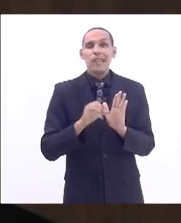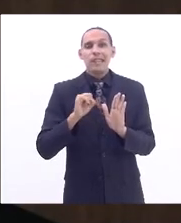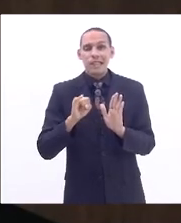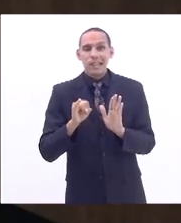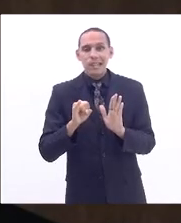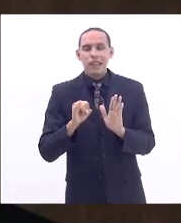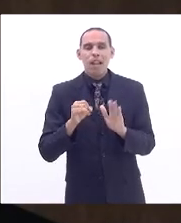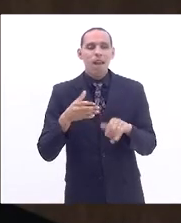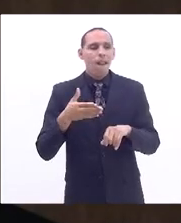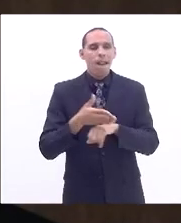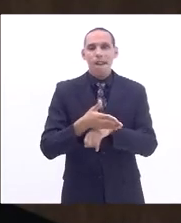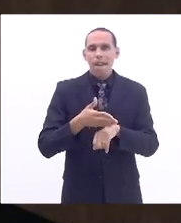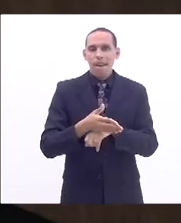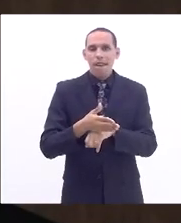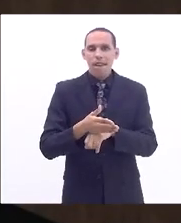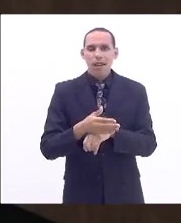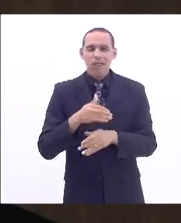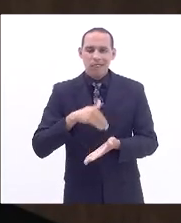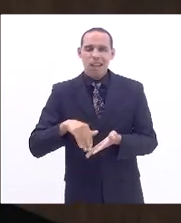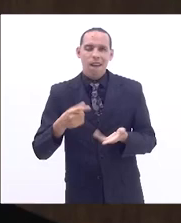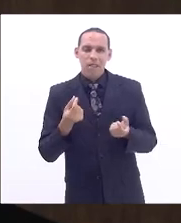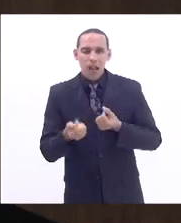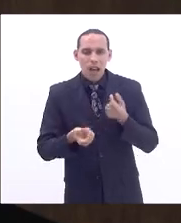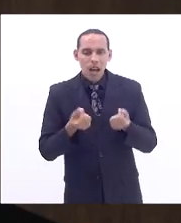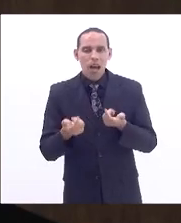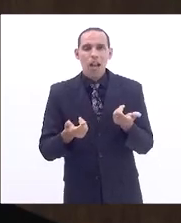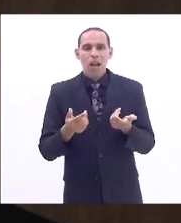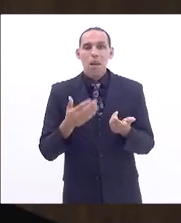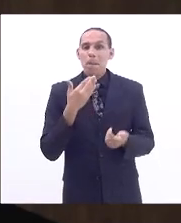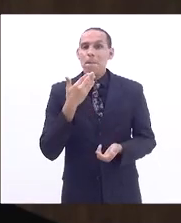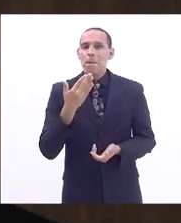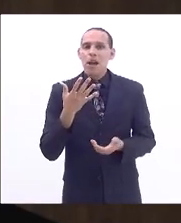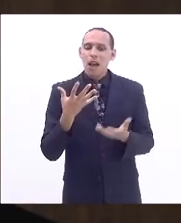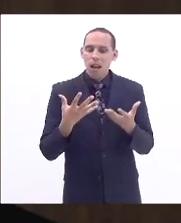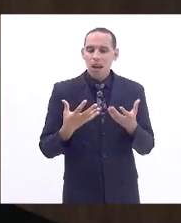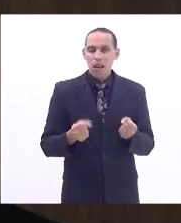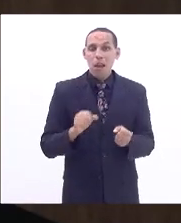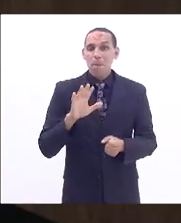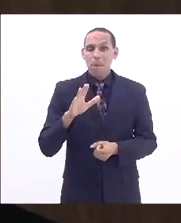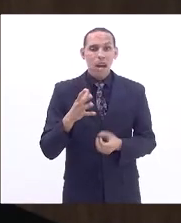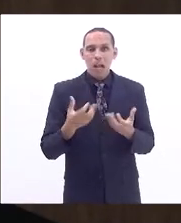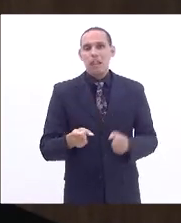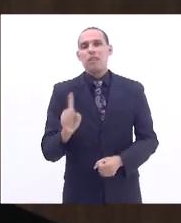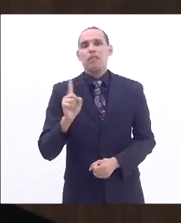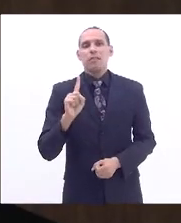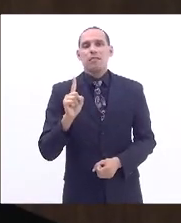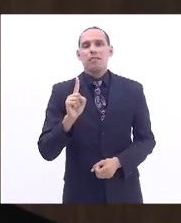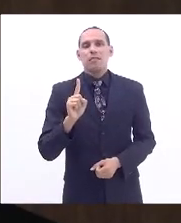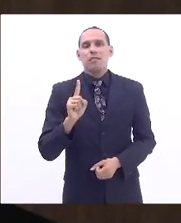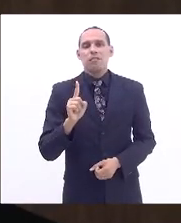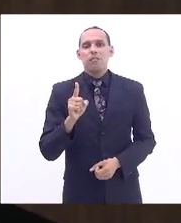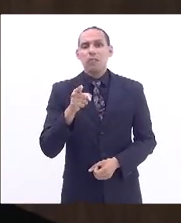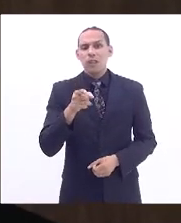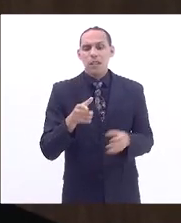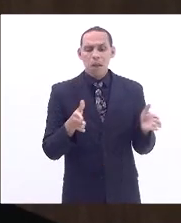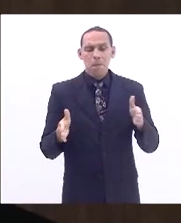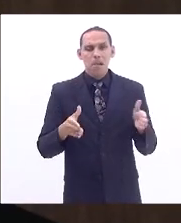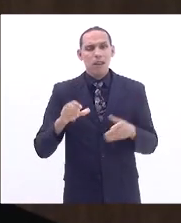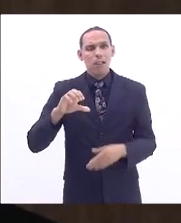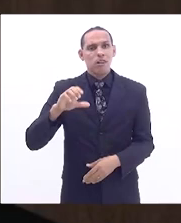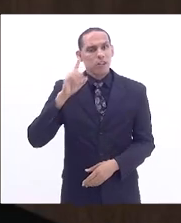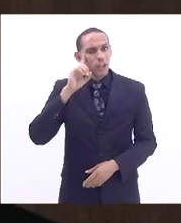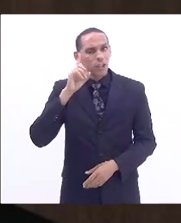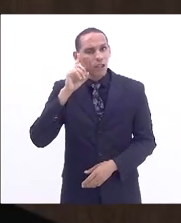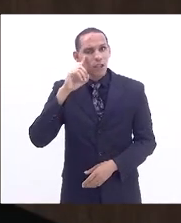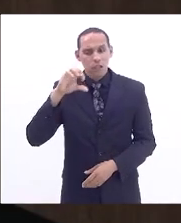fazenda lá com pedido de adesão EA Fazenda não aderiu o só tá dando pros 90